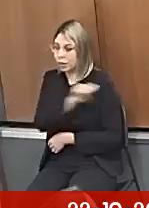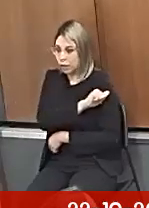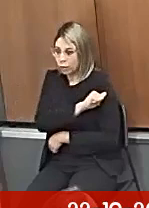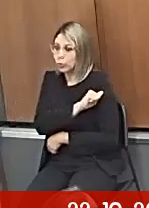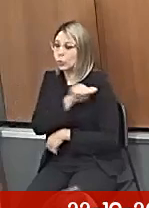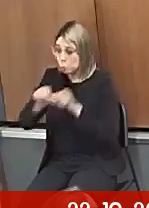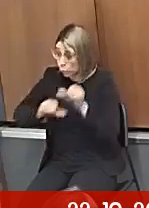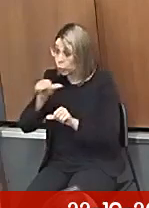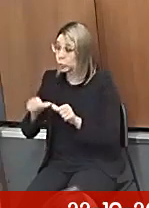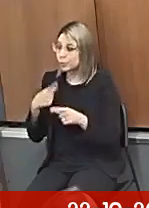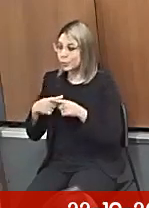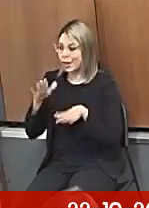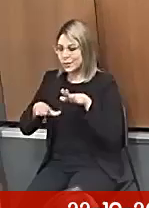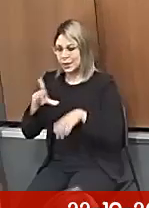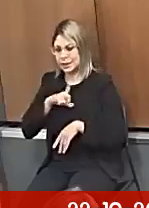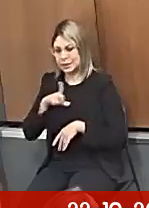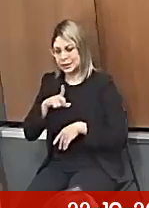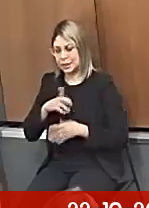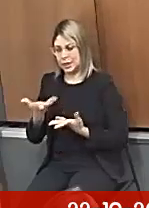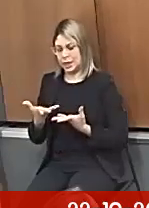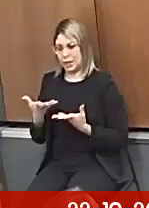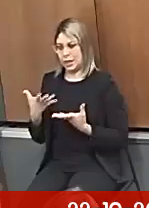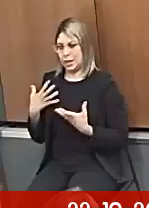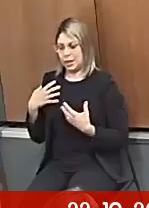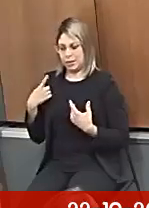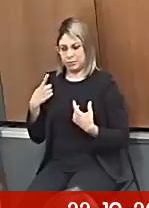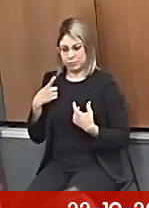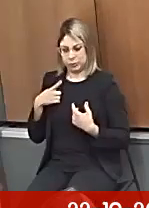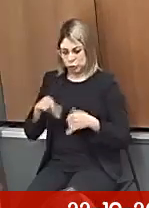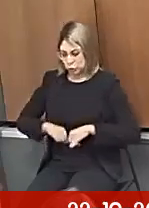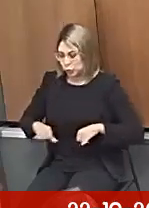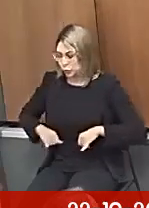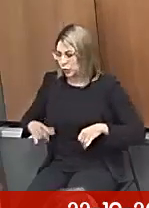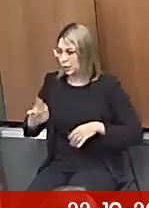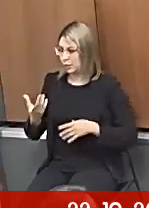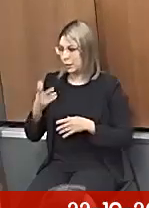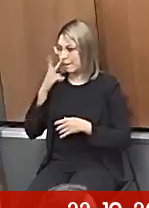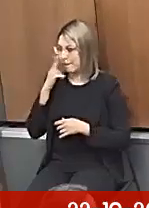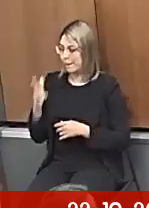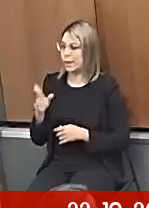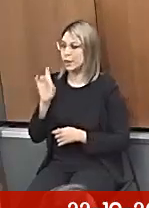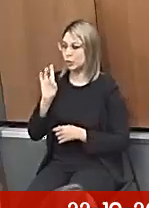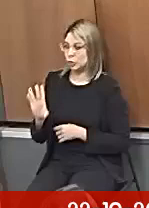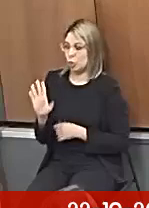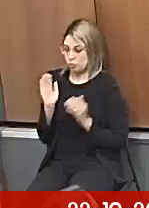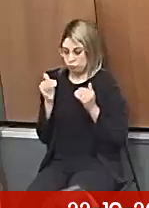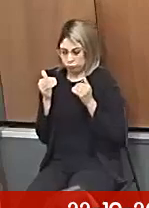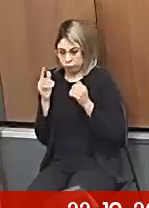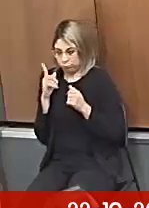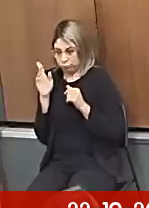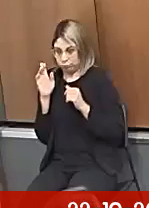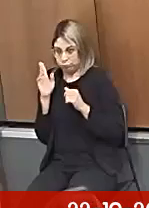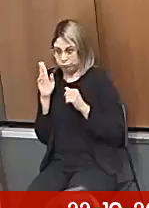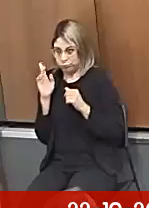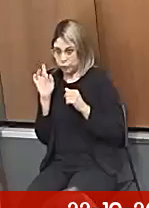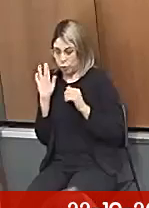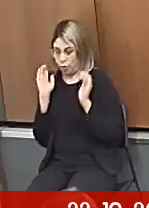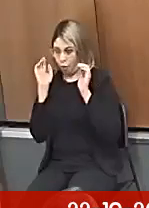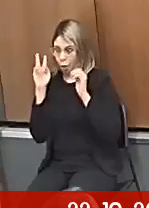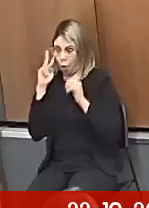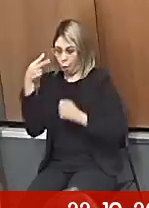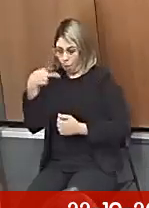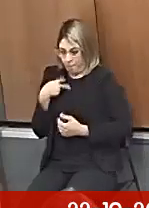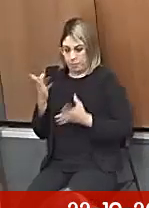que muitas vezes sofrem de uma egolatria narcisista, porque tem aquele mundo fechado, mas passam a